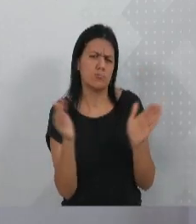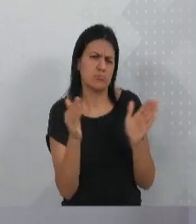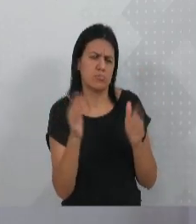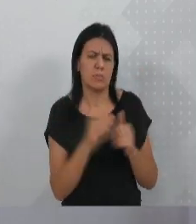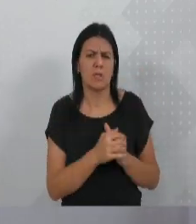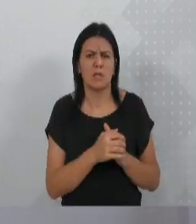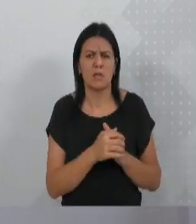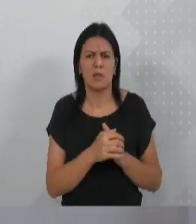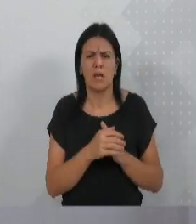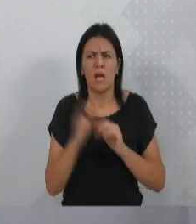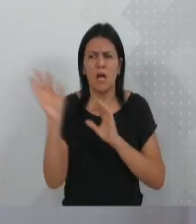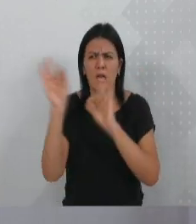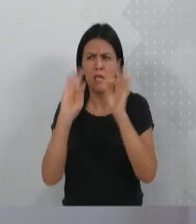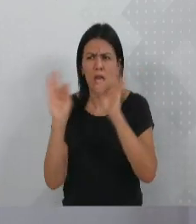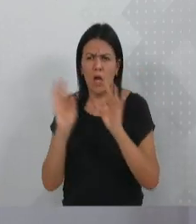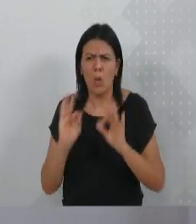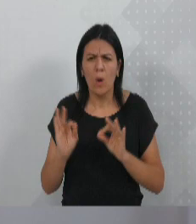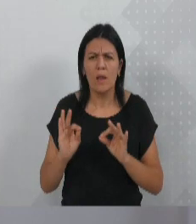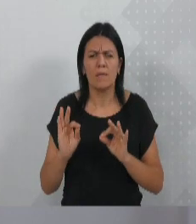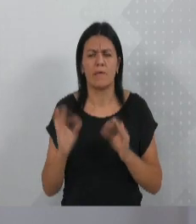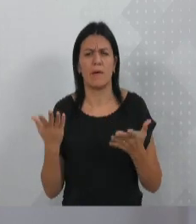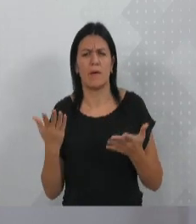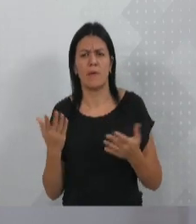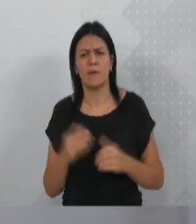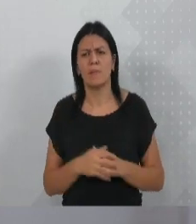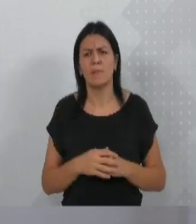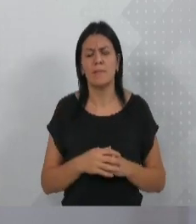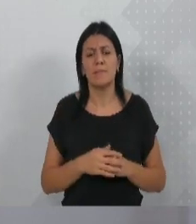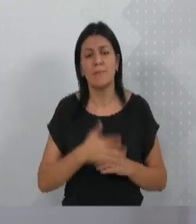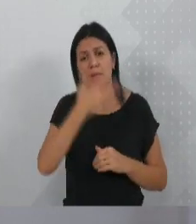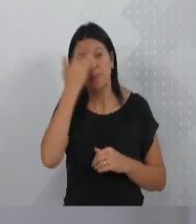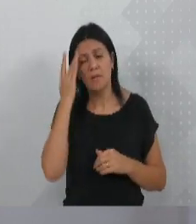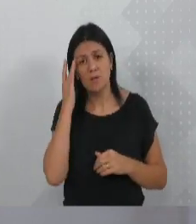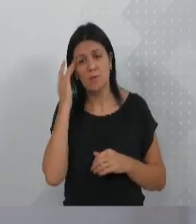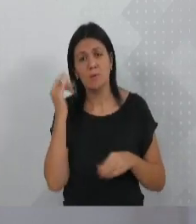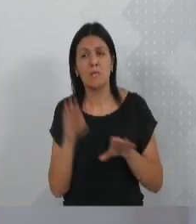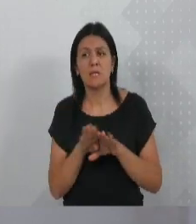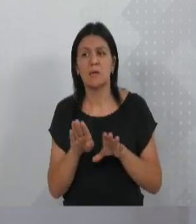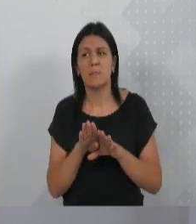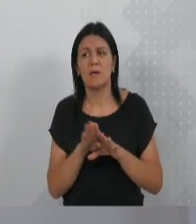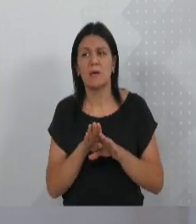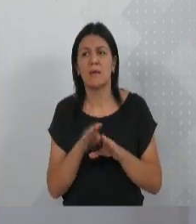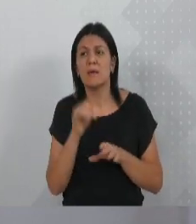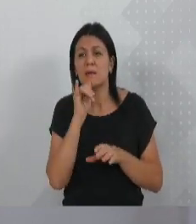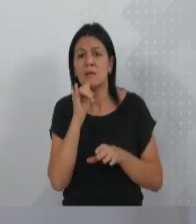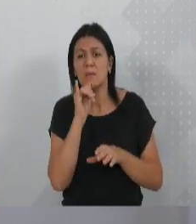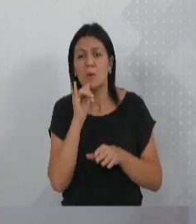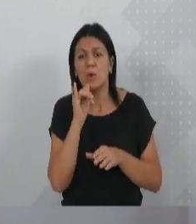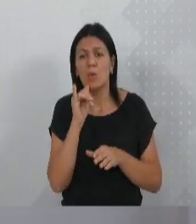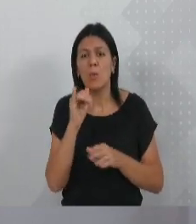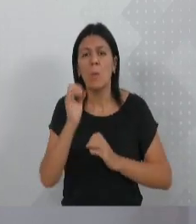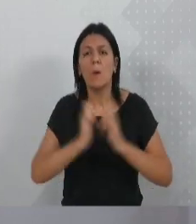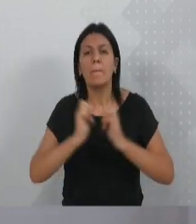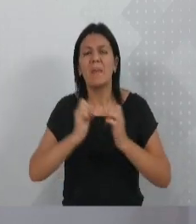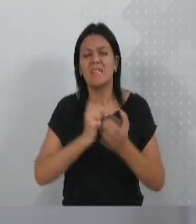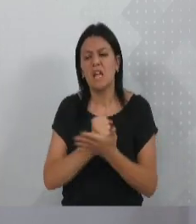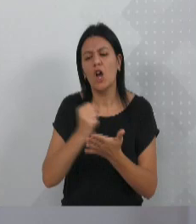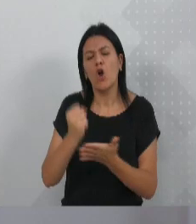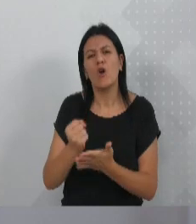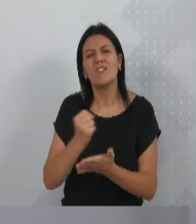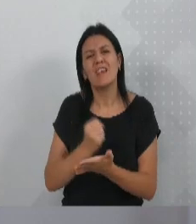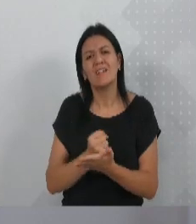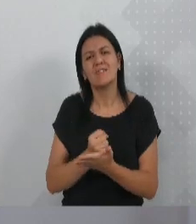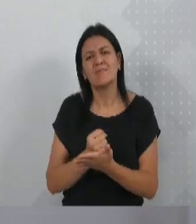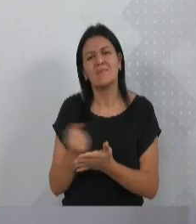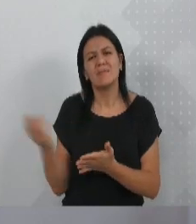marcenariazaghinii bairro aquele pessoal que vem para fazer para digamos assim que são contratados para fazer para